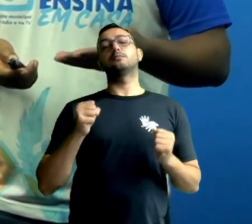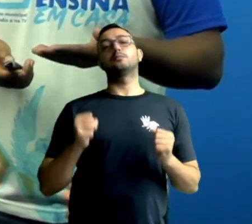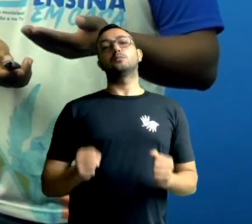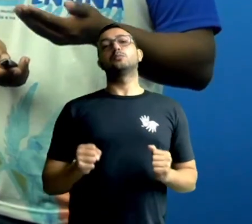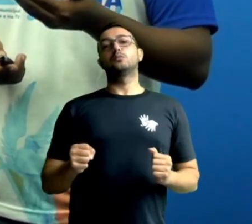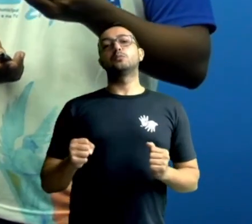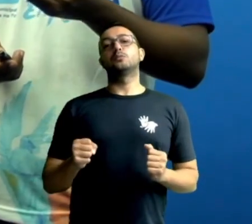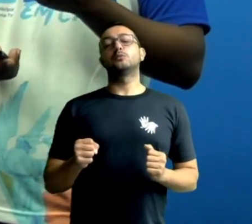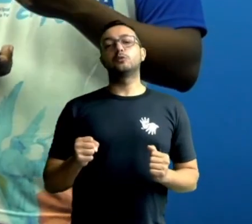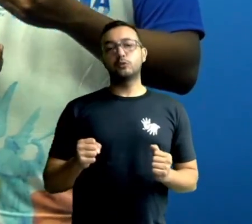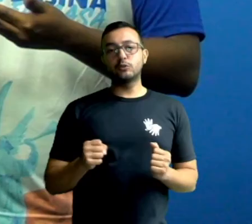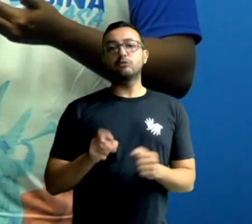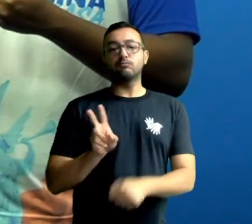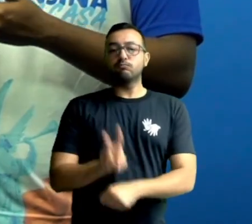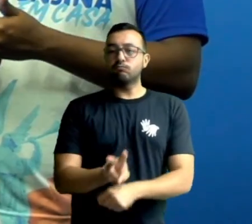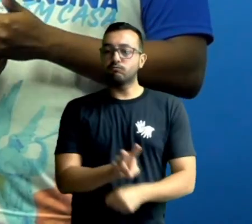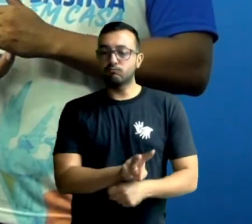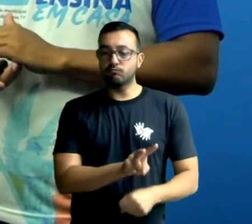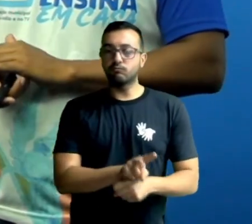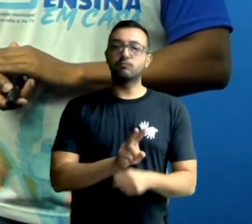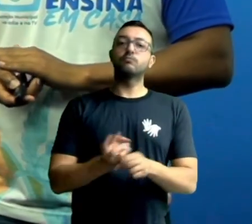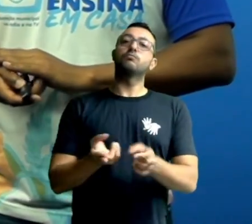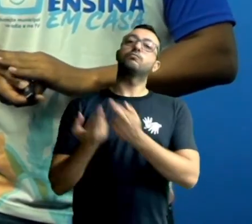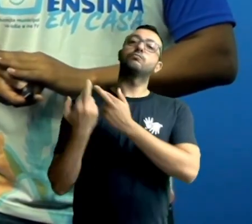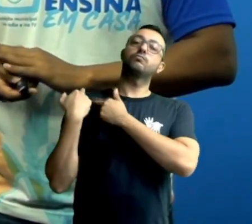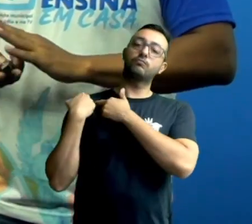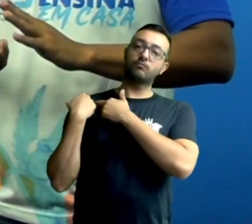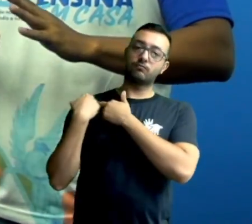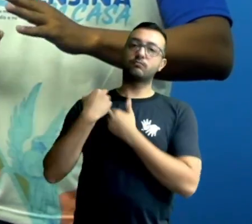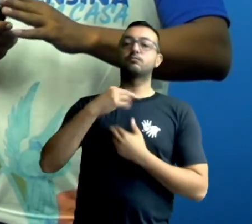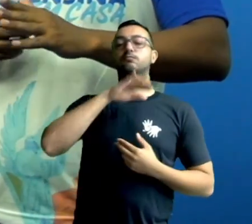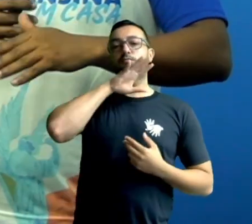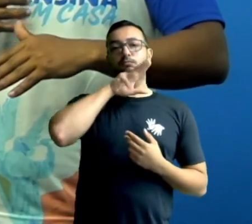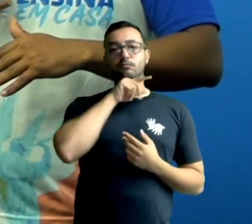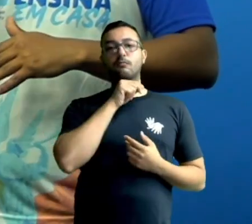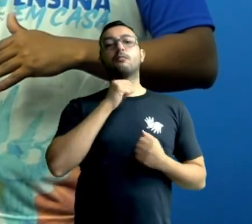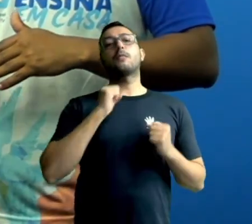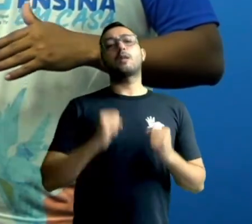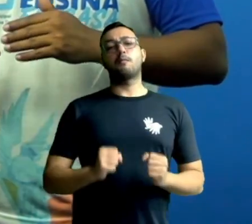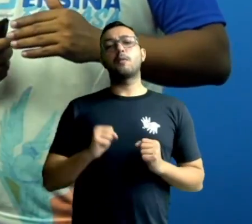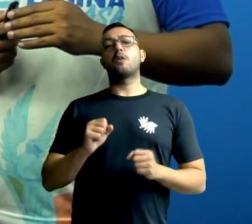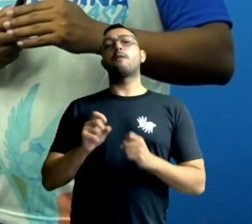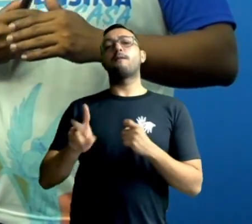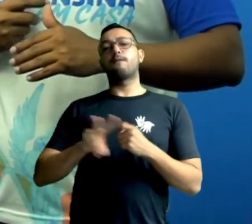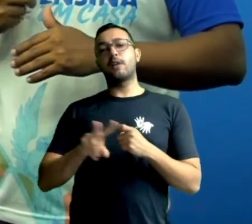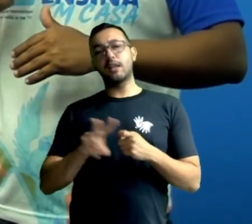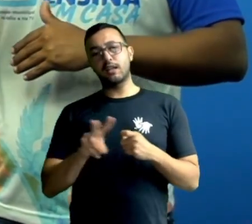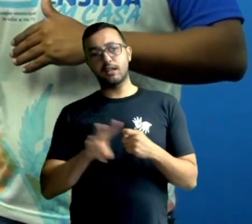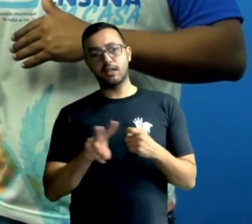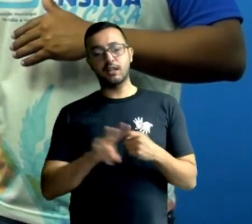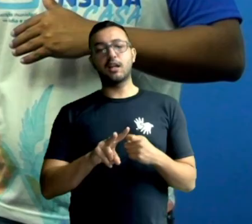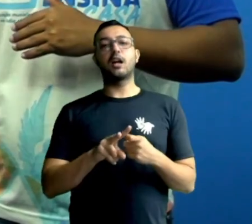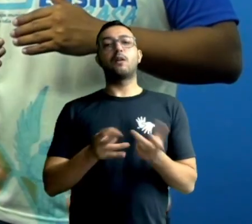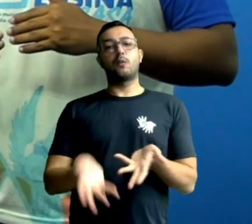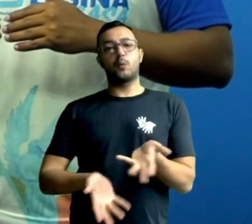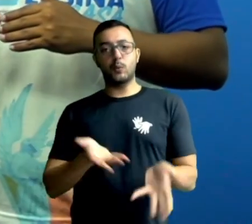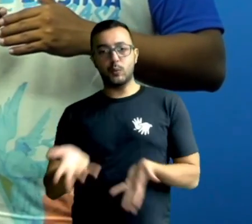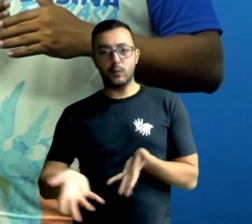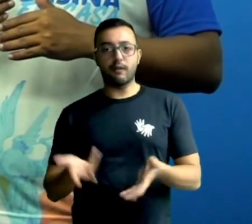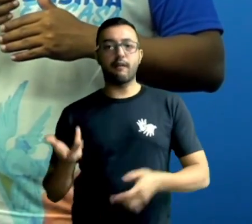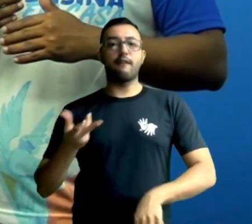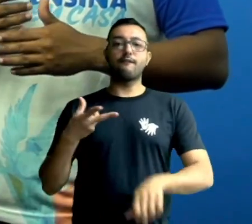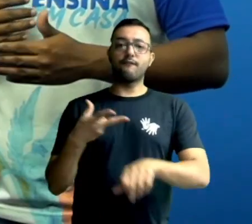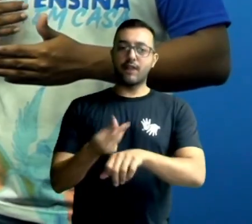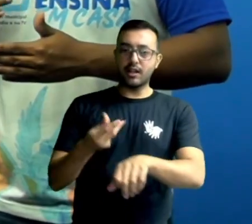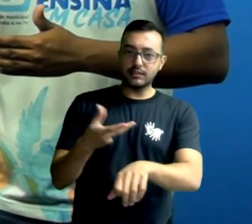uma tutoria, uma posse responsável desse animal, levando ele ao veterinário sempre que necessário,